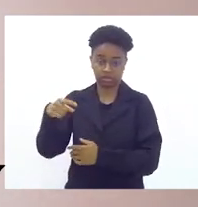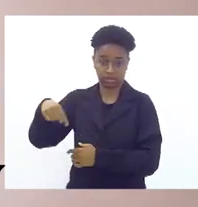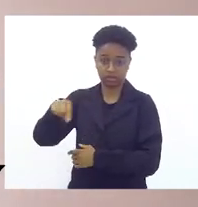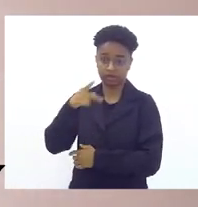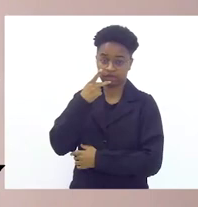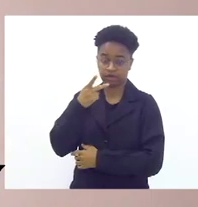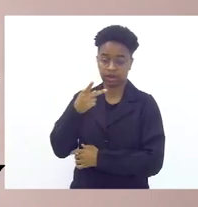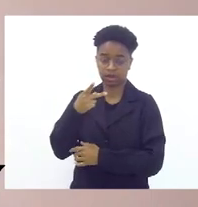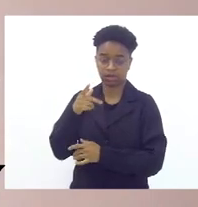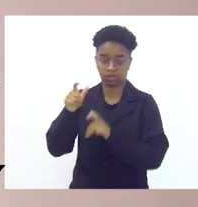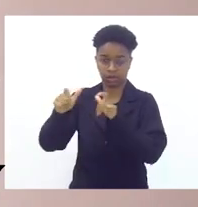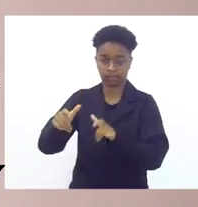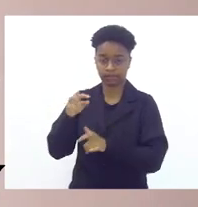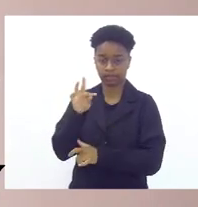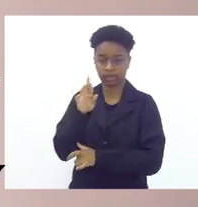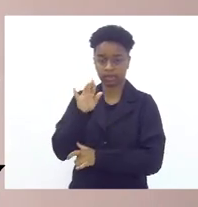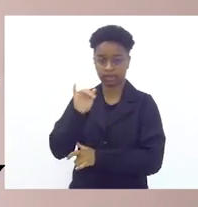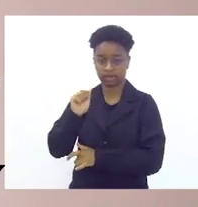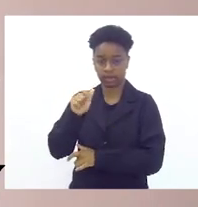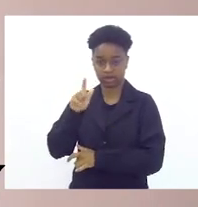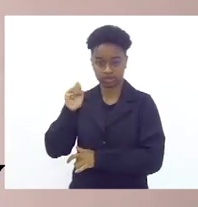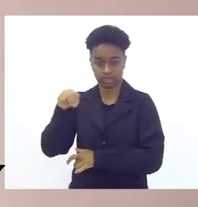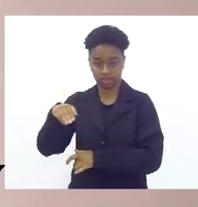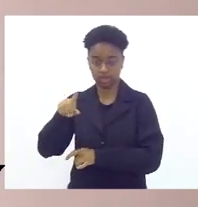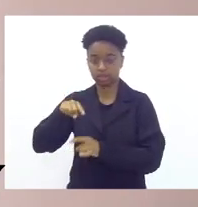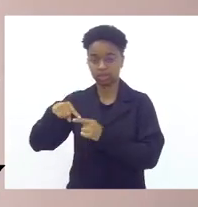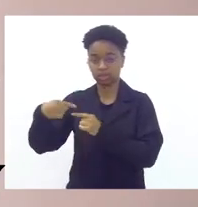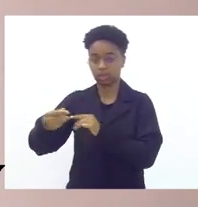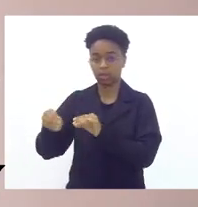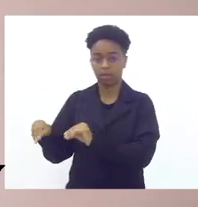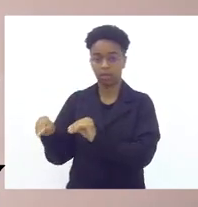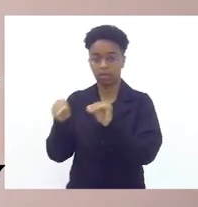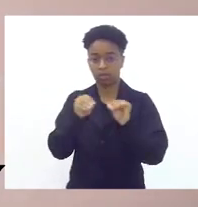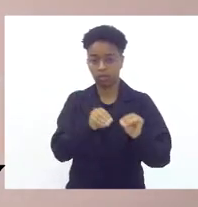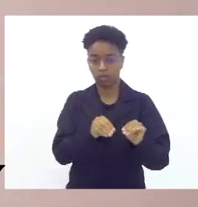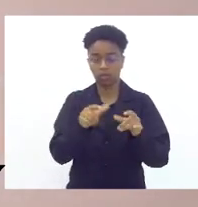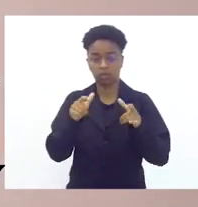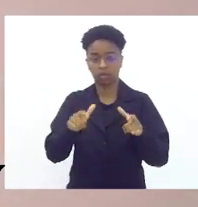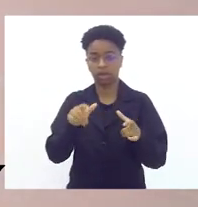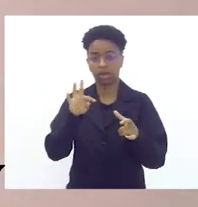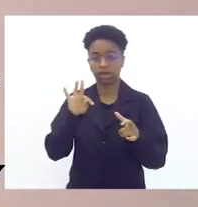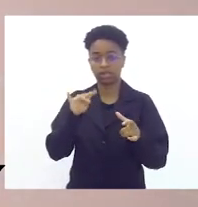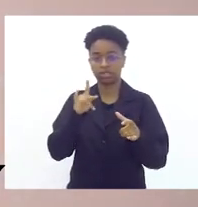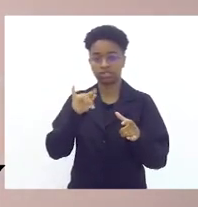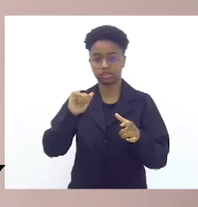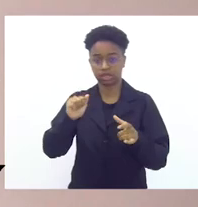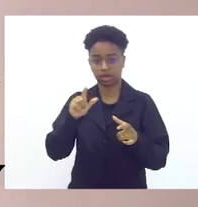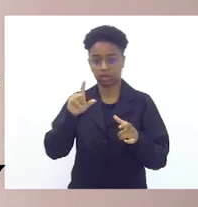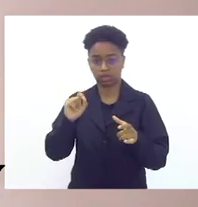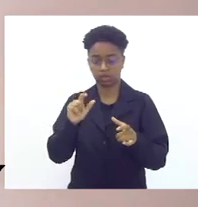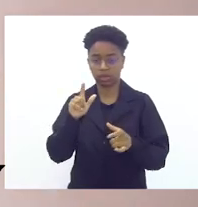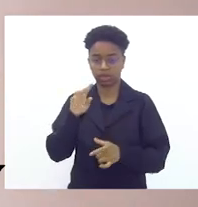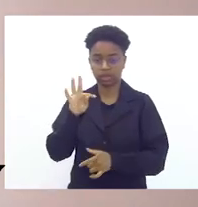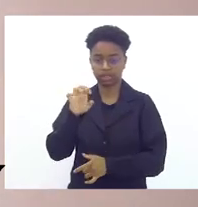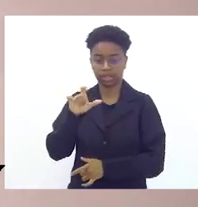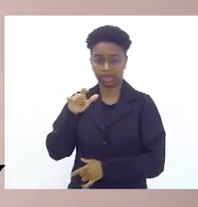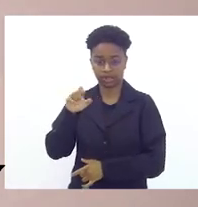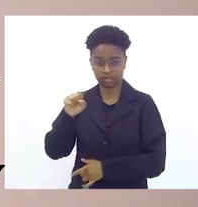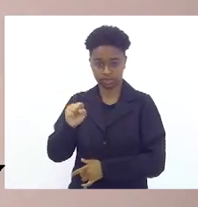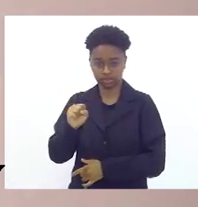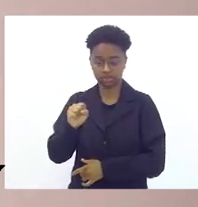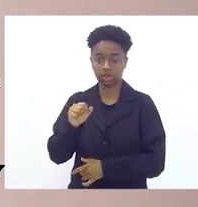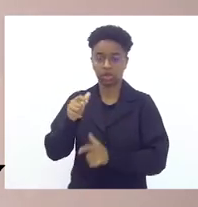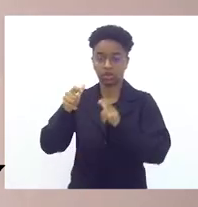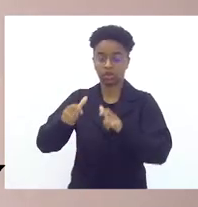de triagem eu fui levado para o Tiago Teles que é Guaxindiba nesse Tiago